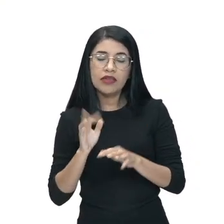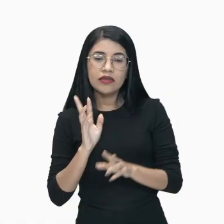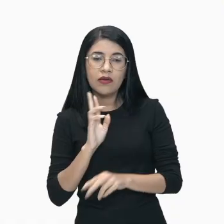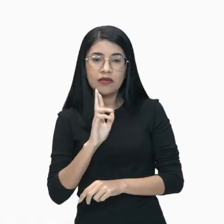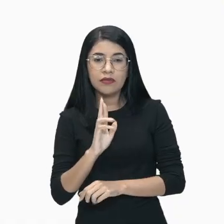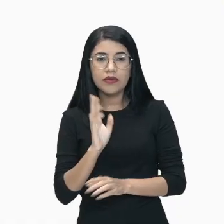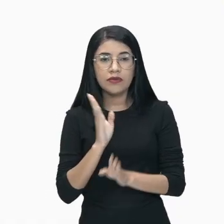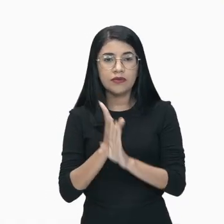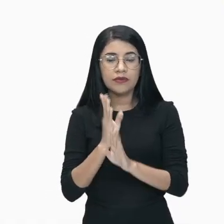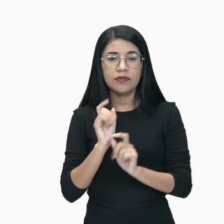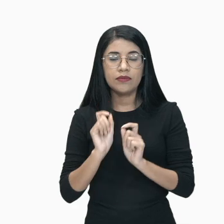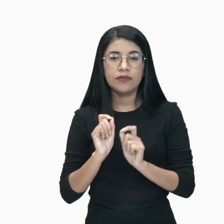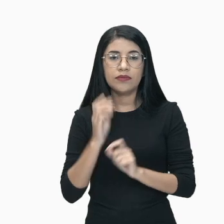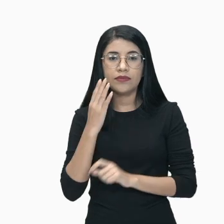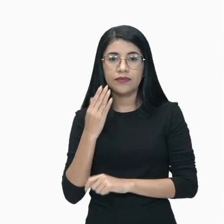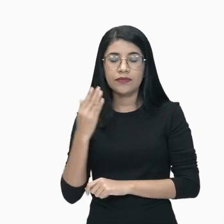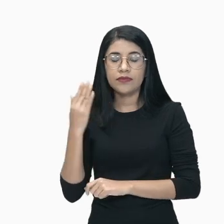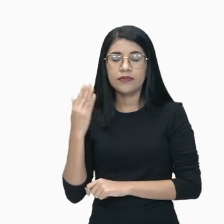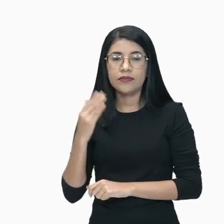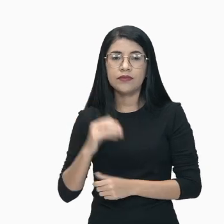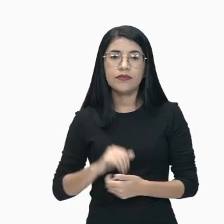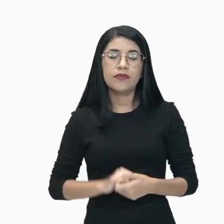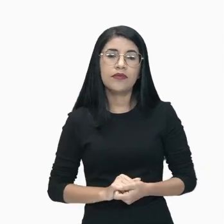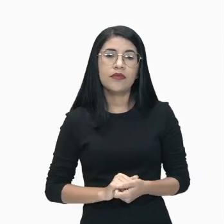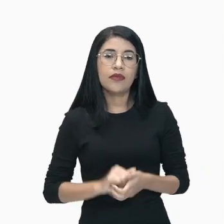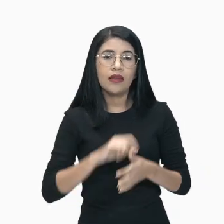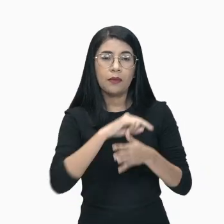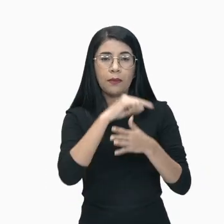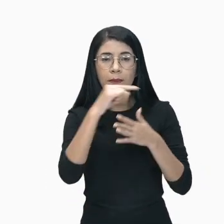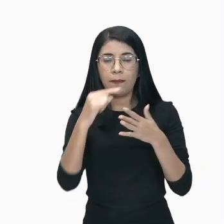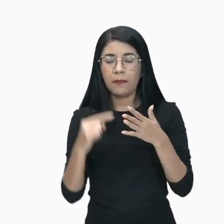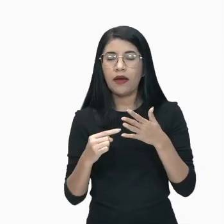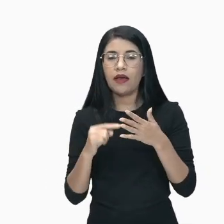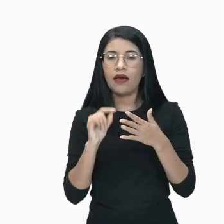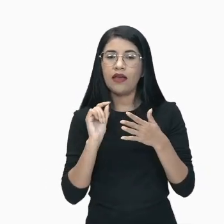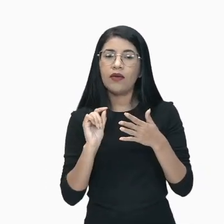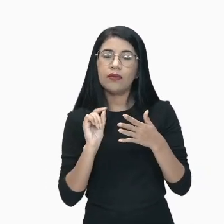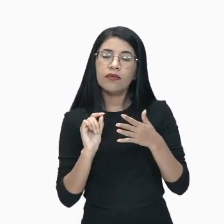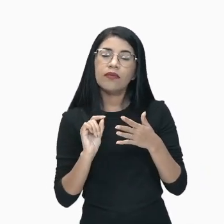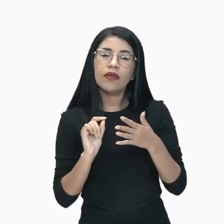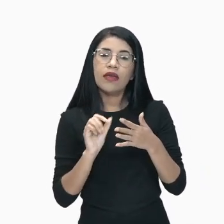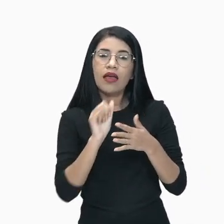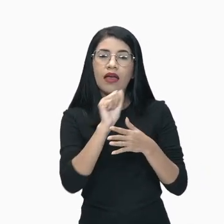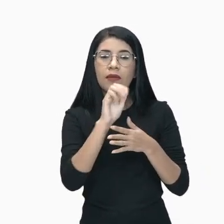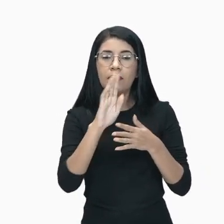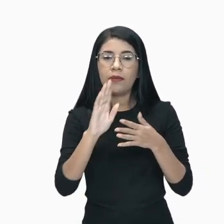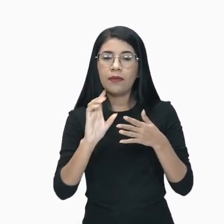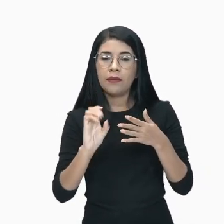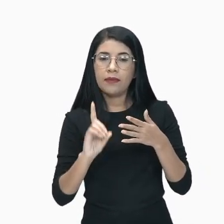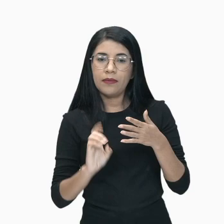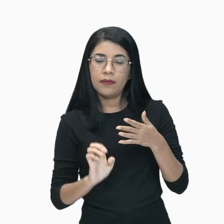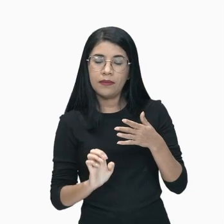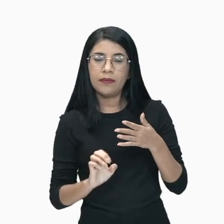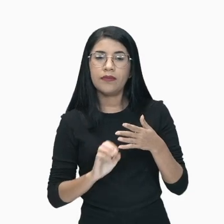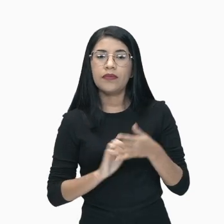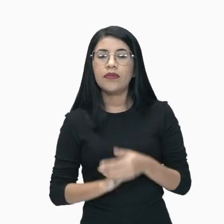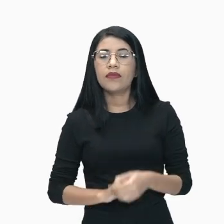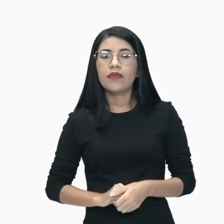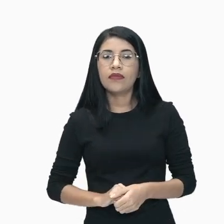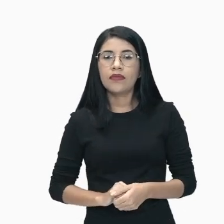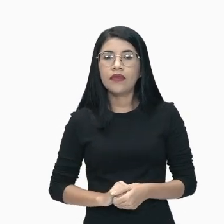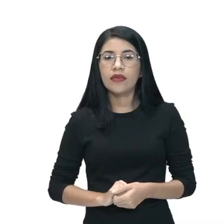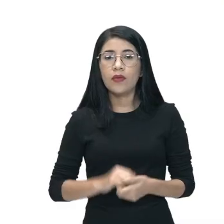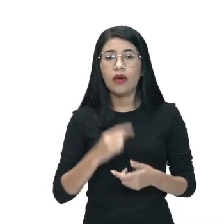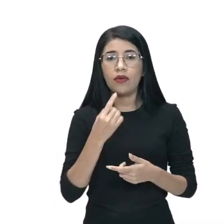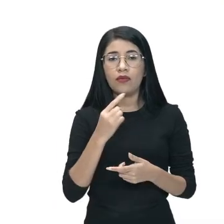letra que a gente vai marcar, né? Olha só, 1,5 vezes 10 a menos 10, e eu